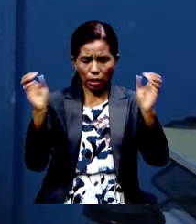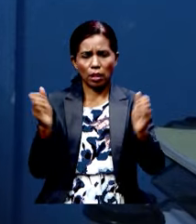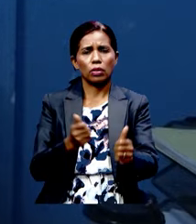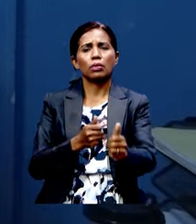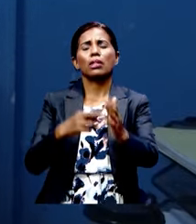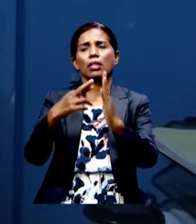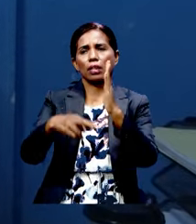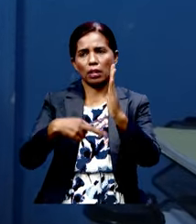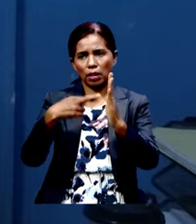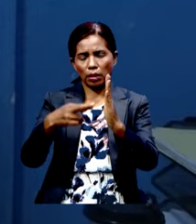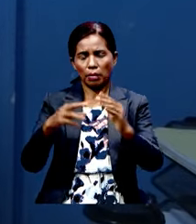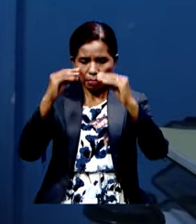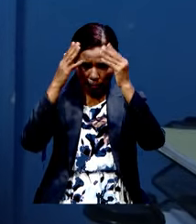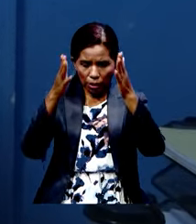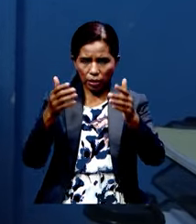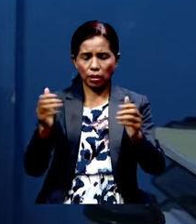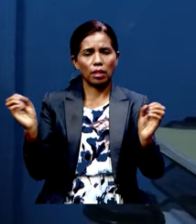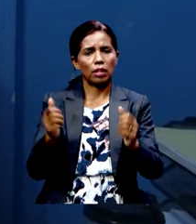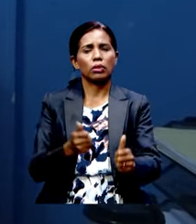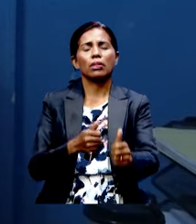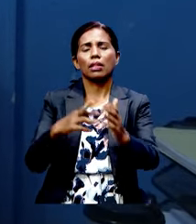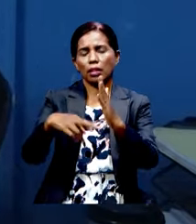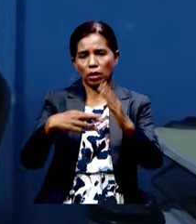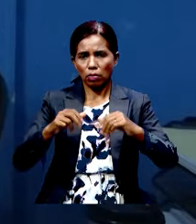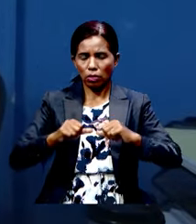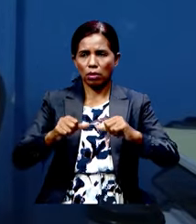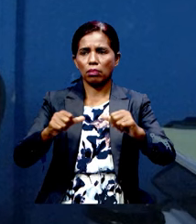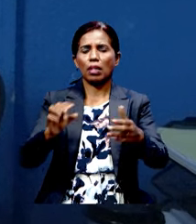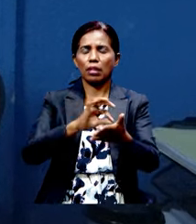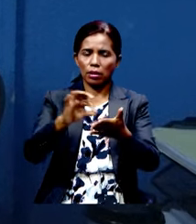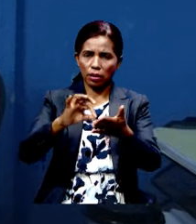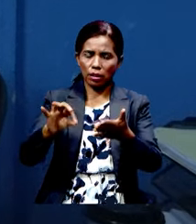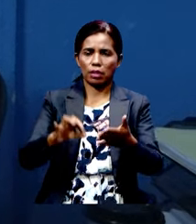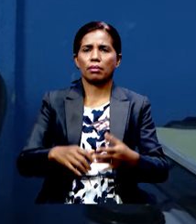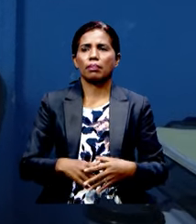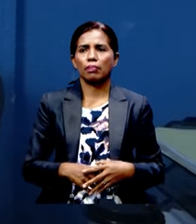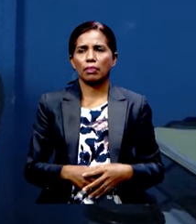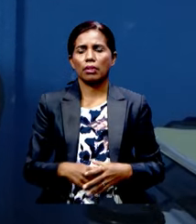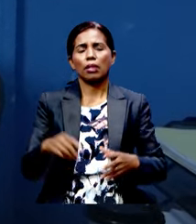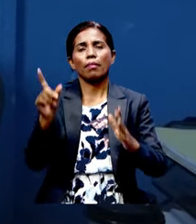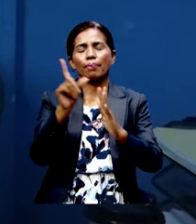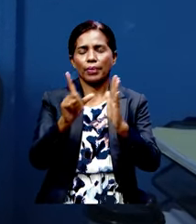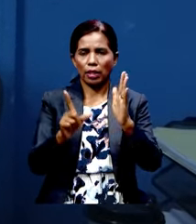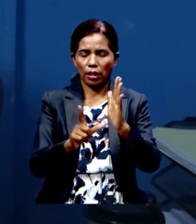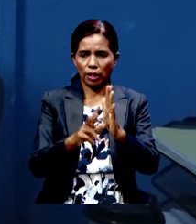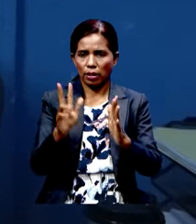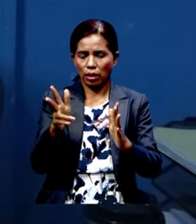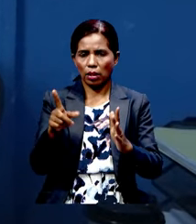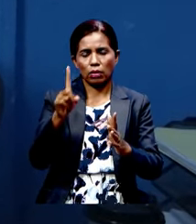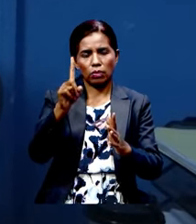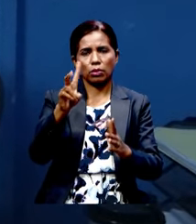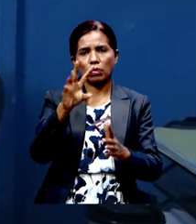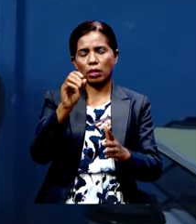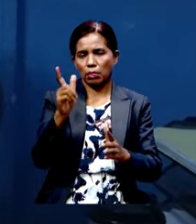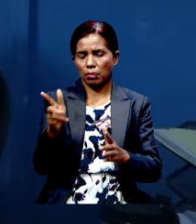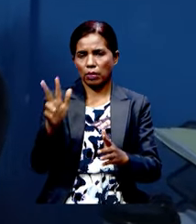minija. Profesor nemo la prensa criteria, continua contrato. Lei, decreto lei 31-2023, ne?